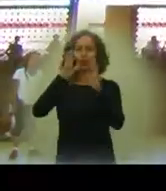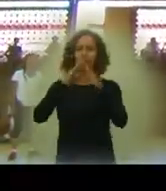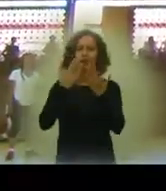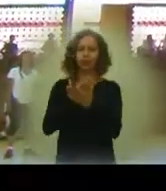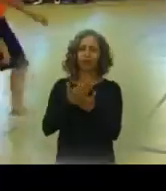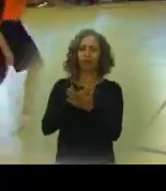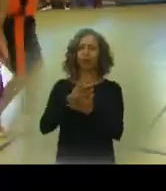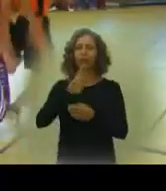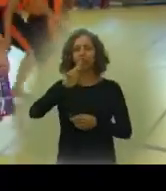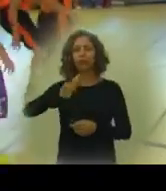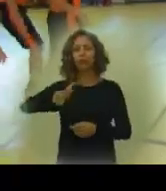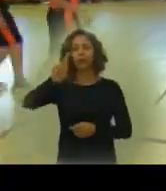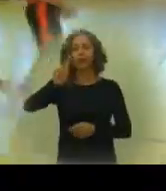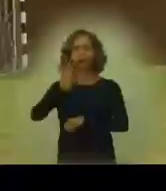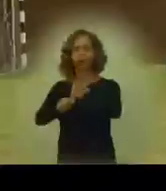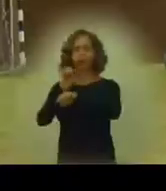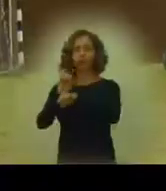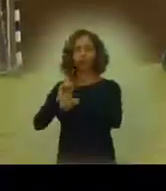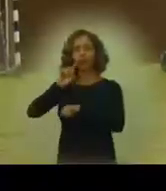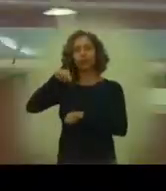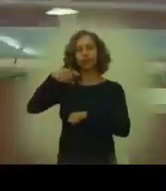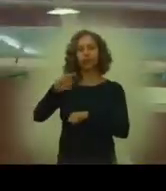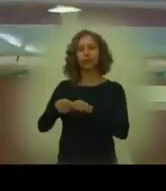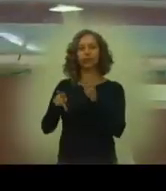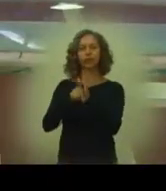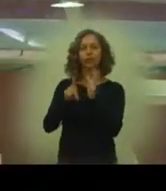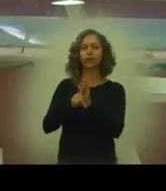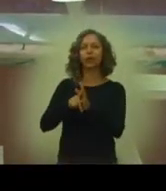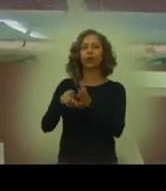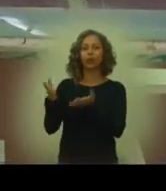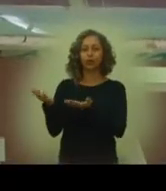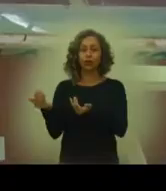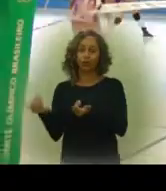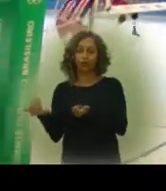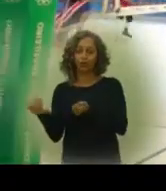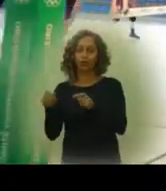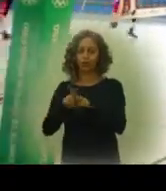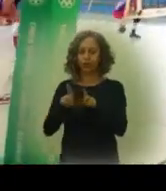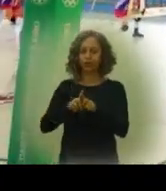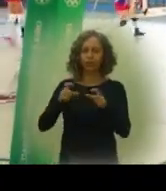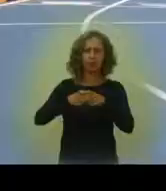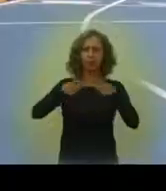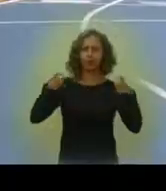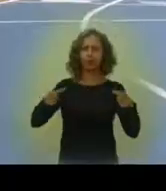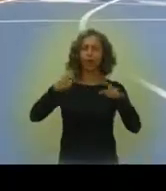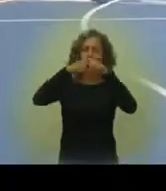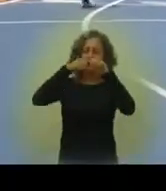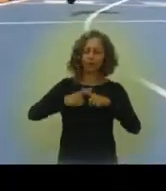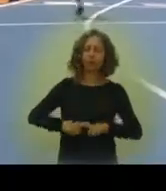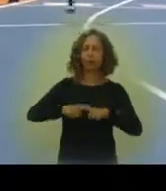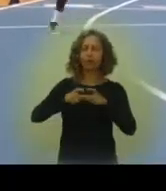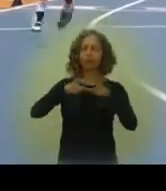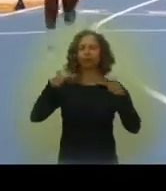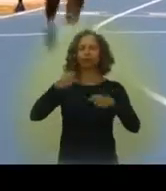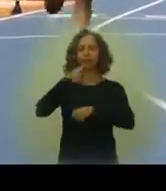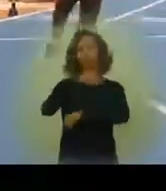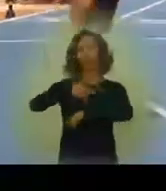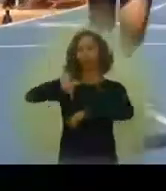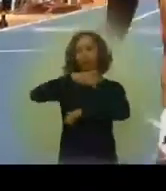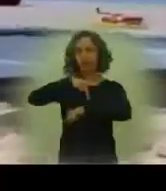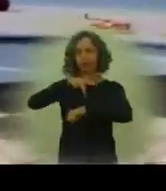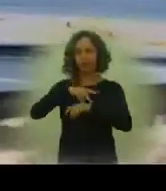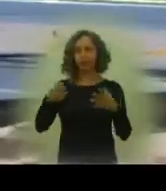JETs representam o estado nos Jogos Escolares da Juventude, maior competição estudantil do